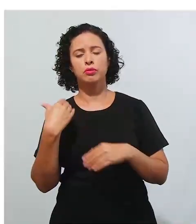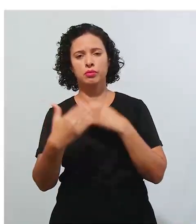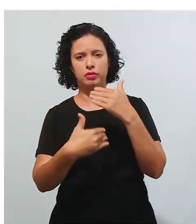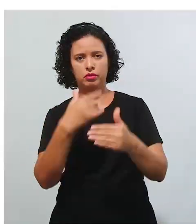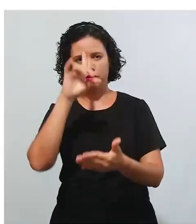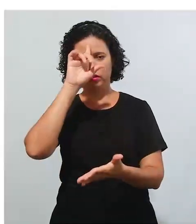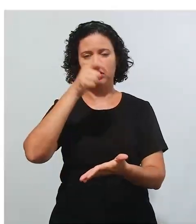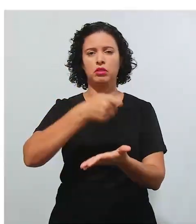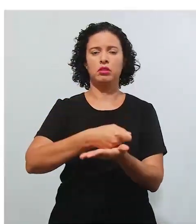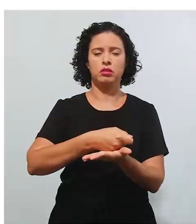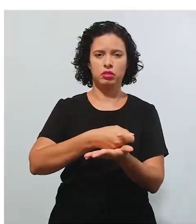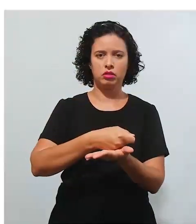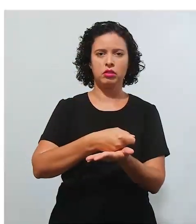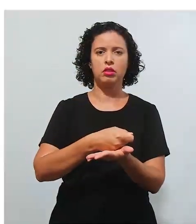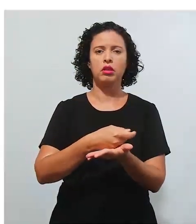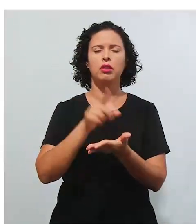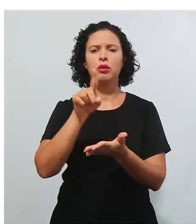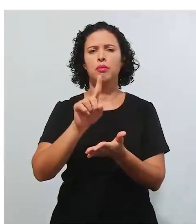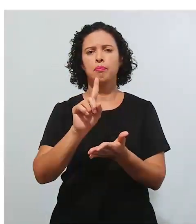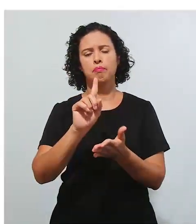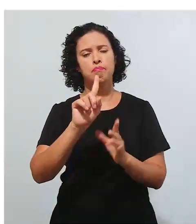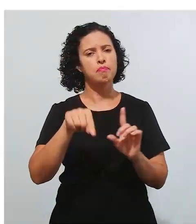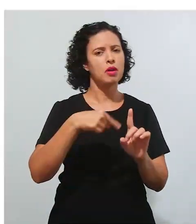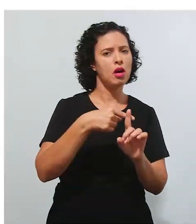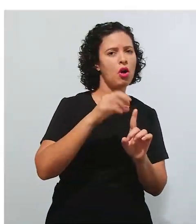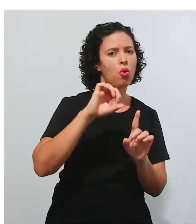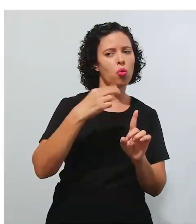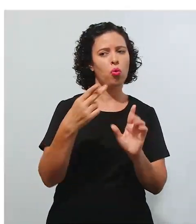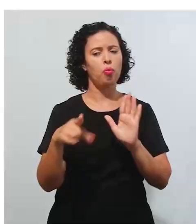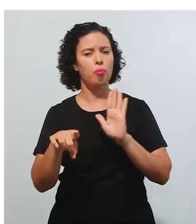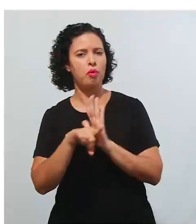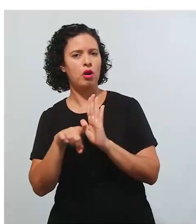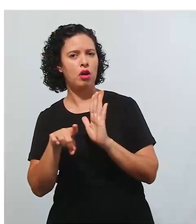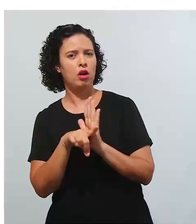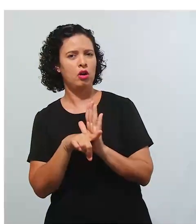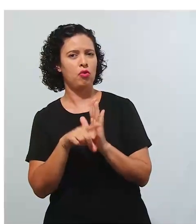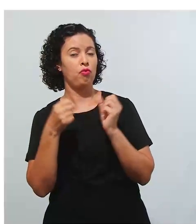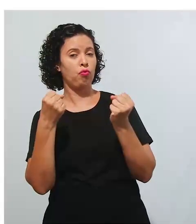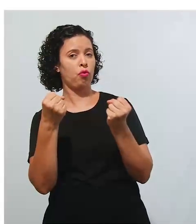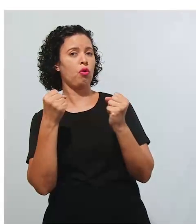processo de decisão, com mais ou menos poder de influência.